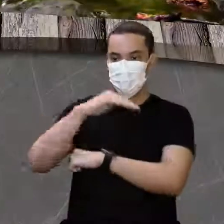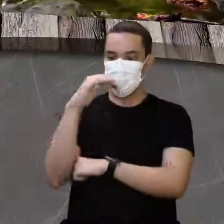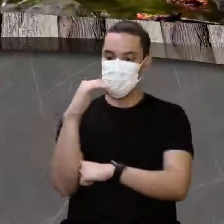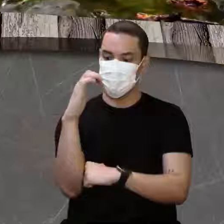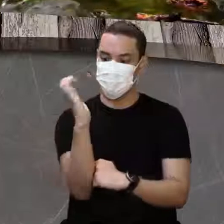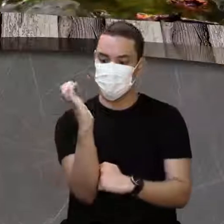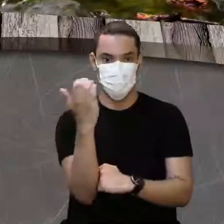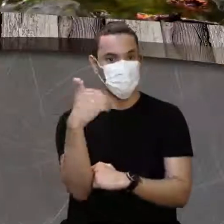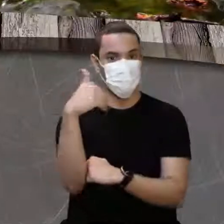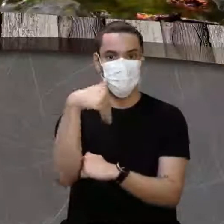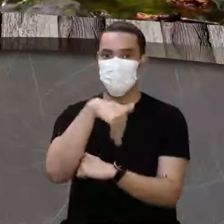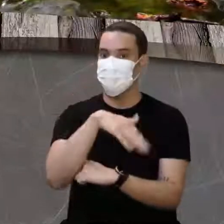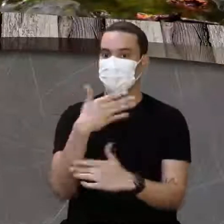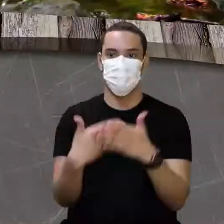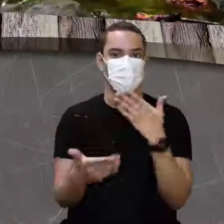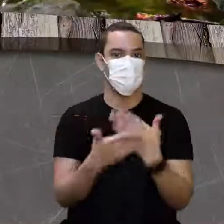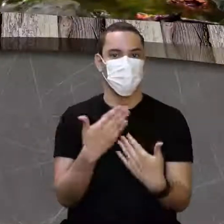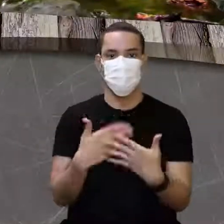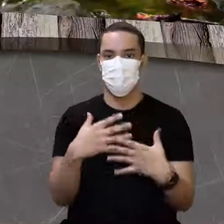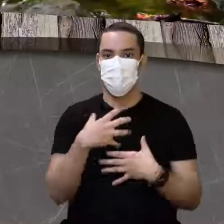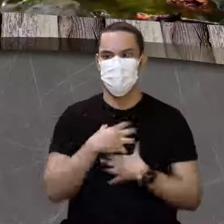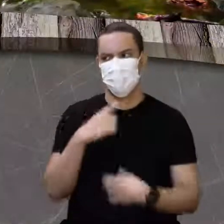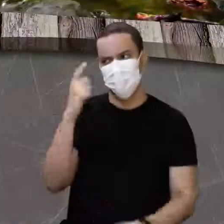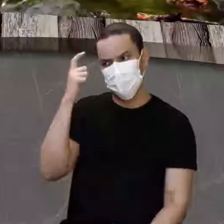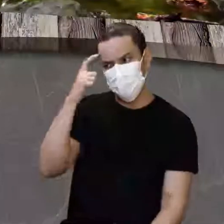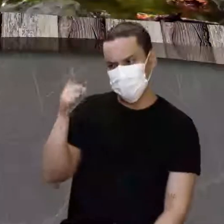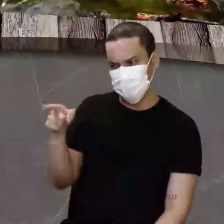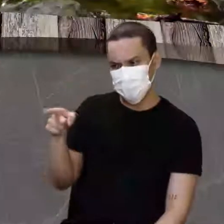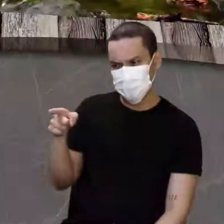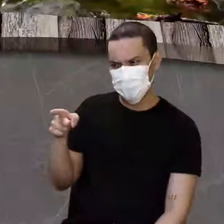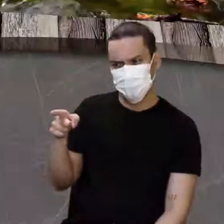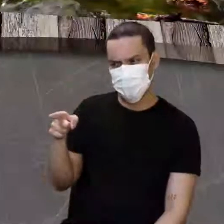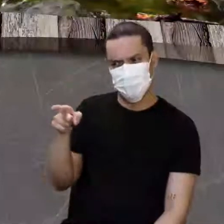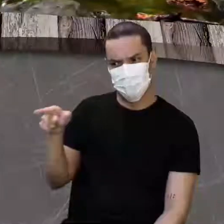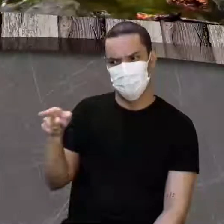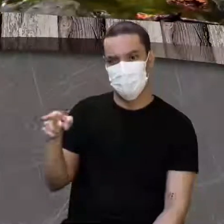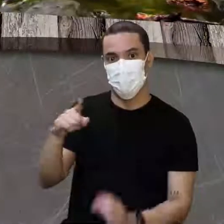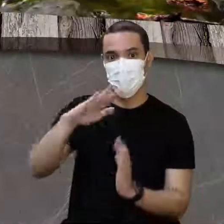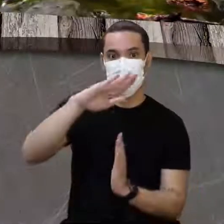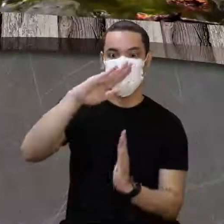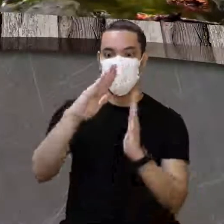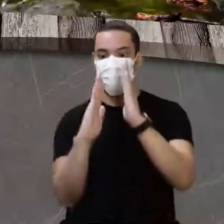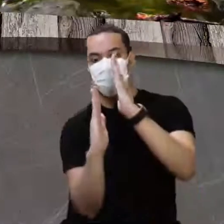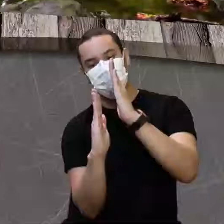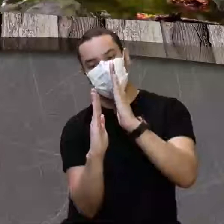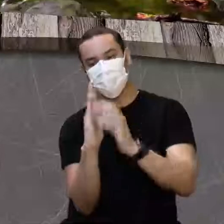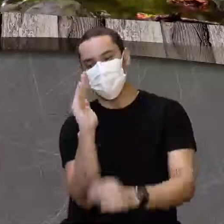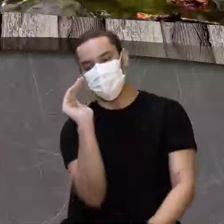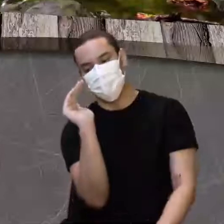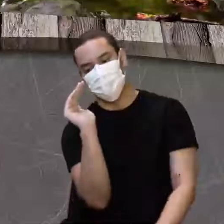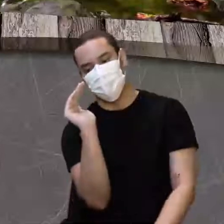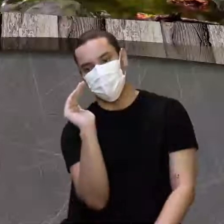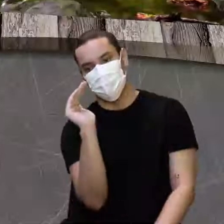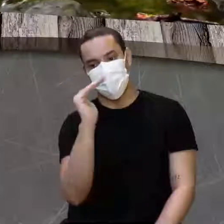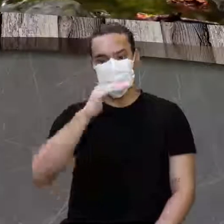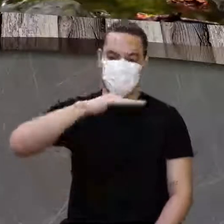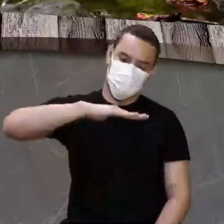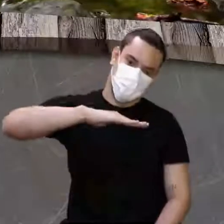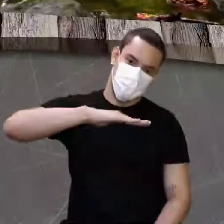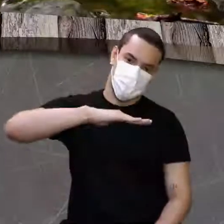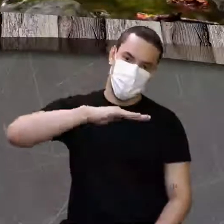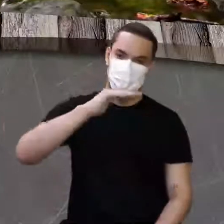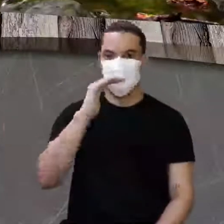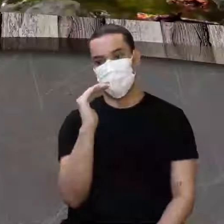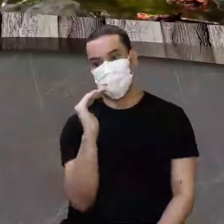assim. Cabecinha, você pensa que o corpo está ali, o corpo está para baixo, a cauda para baixo, né? Então eles têm essas